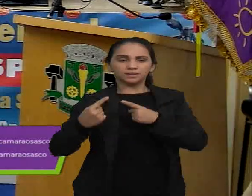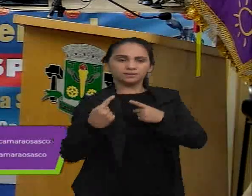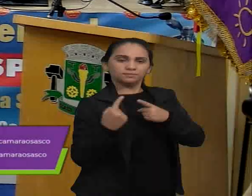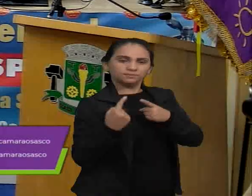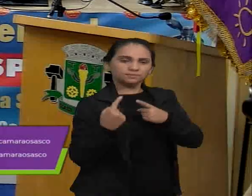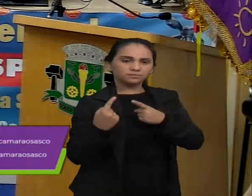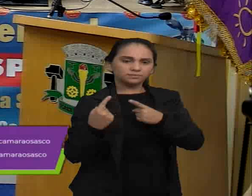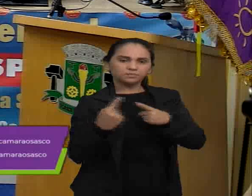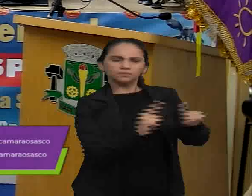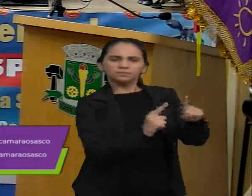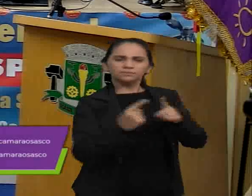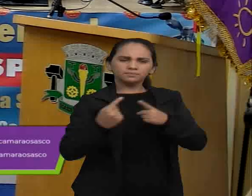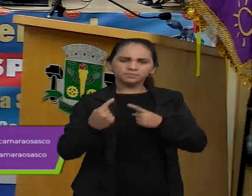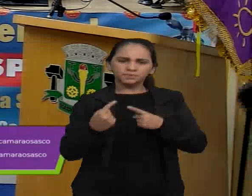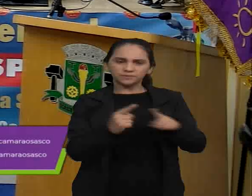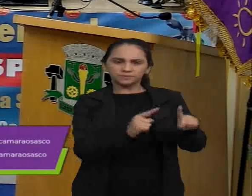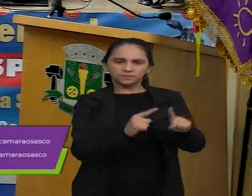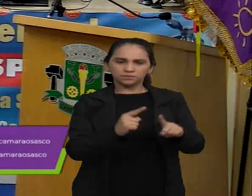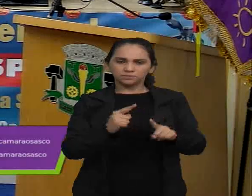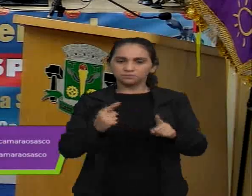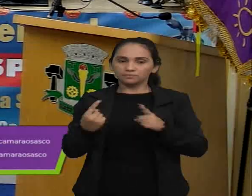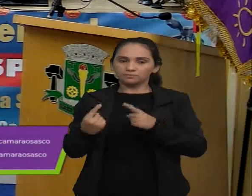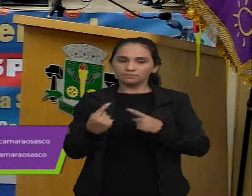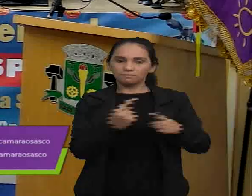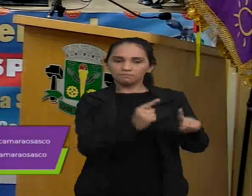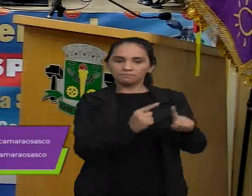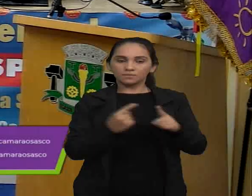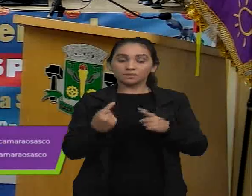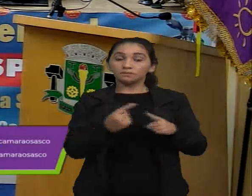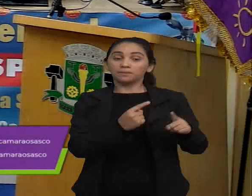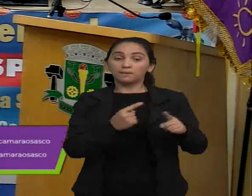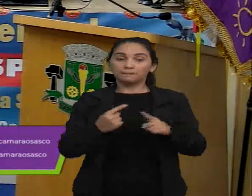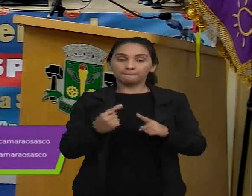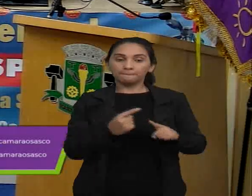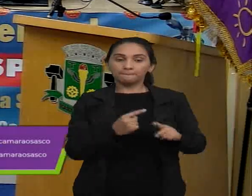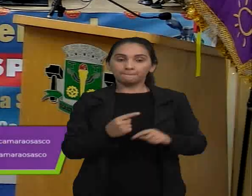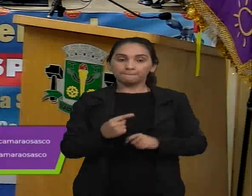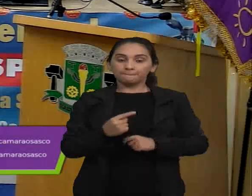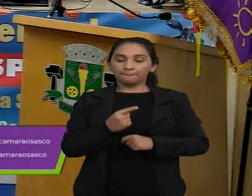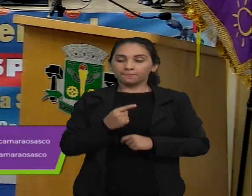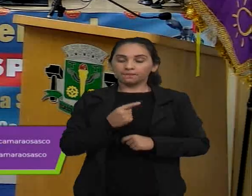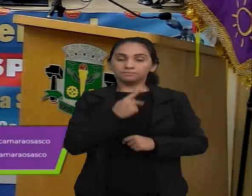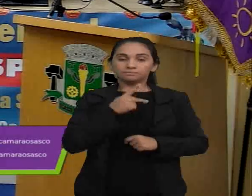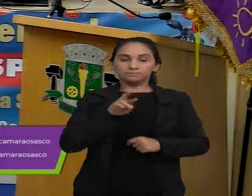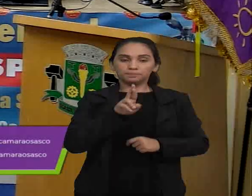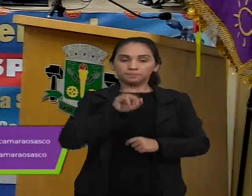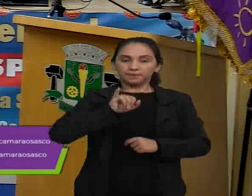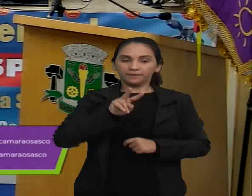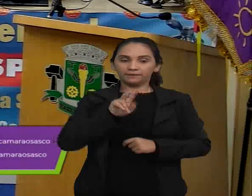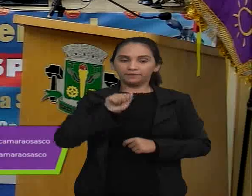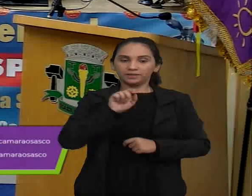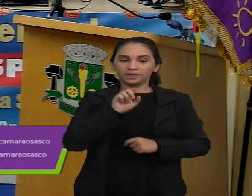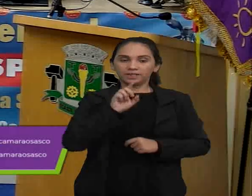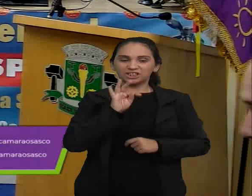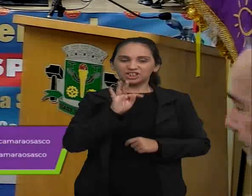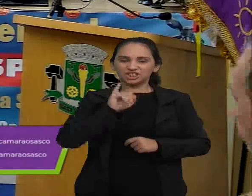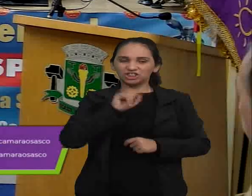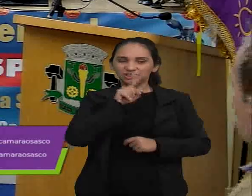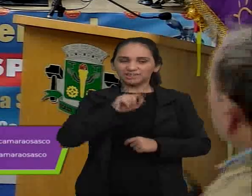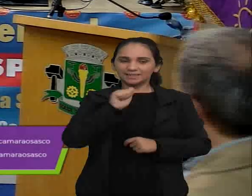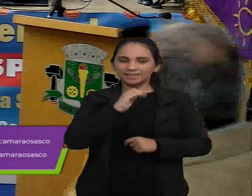Nos termos do artigo 351 da Resolução 12, de 12 de dezembro de 1994, o primeiro